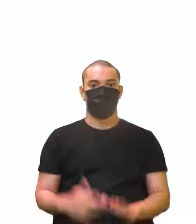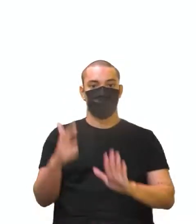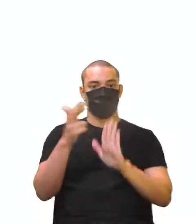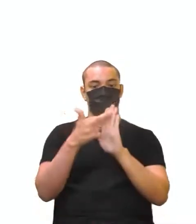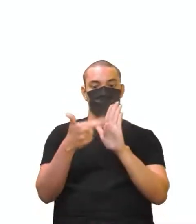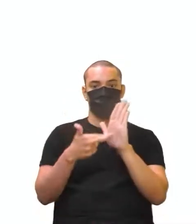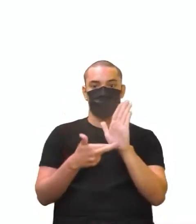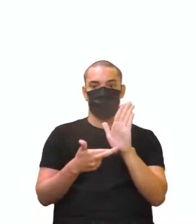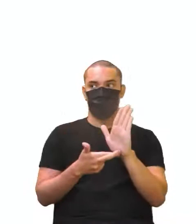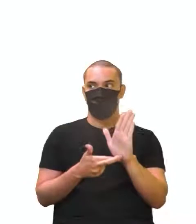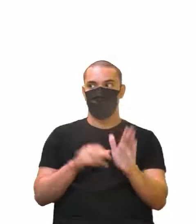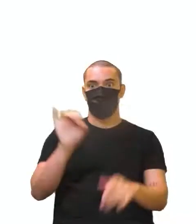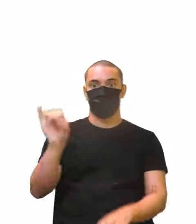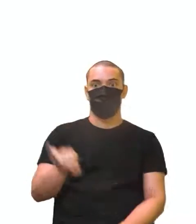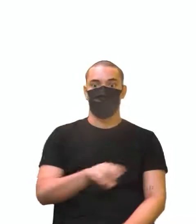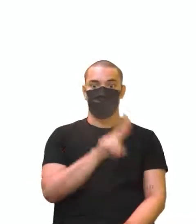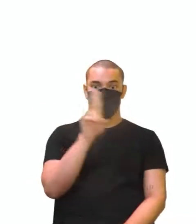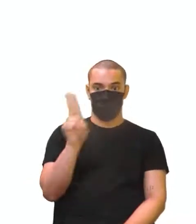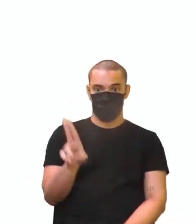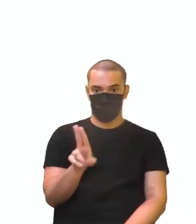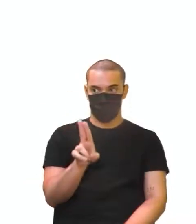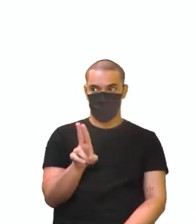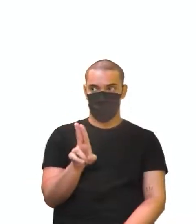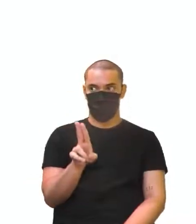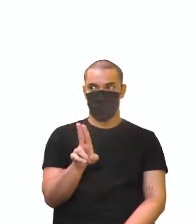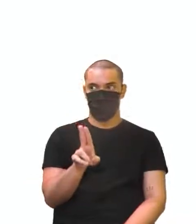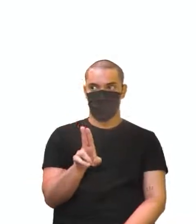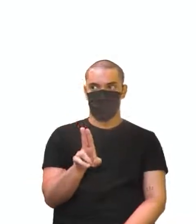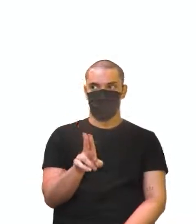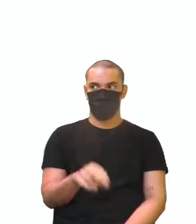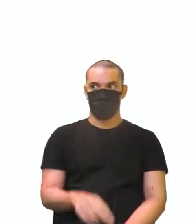Regra do ou. Galera, agora só.